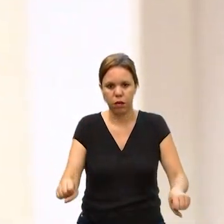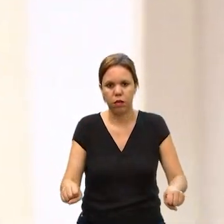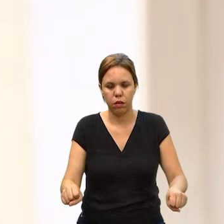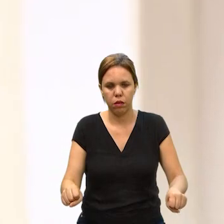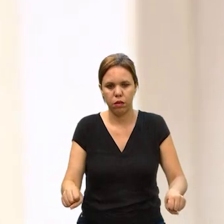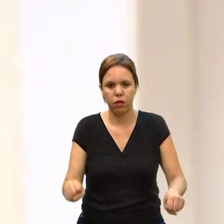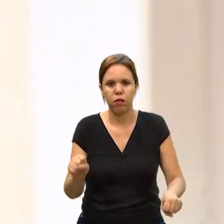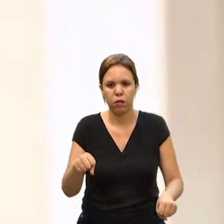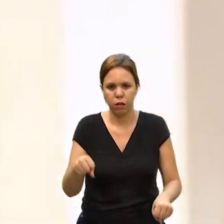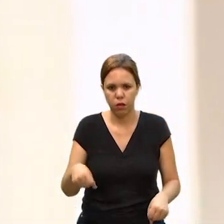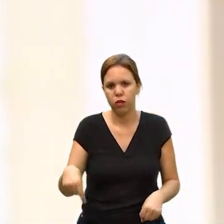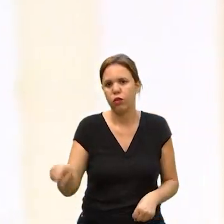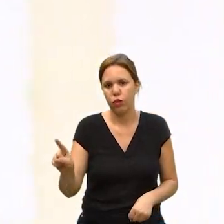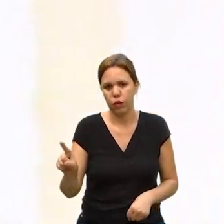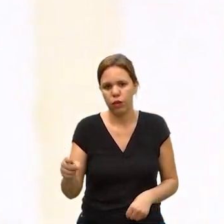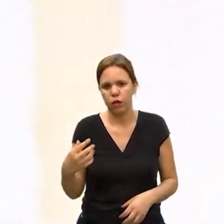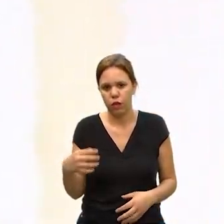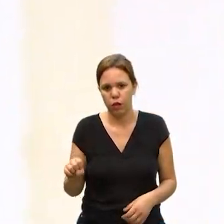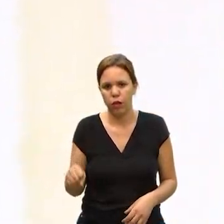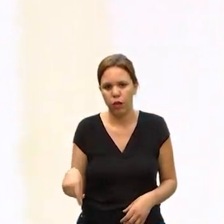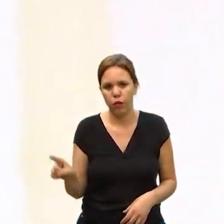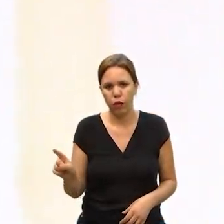segurando as cadeiras. Falei, vou.